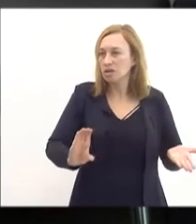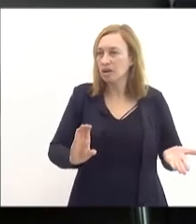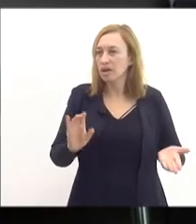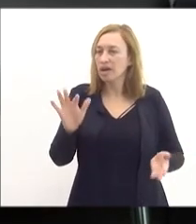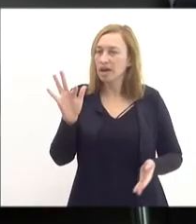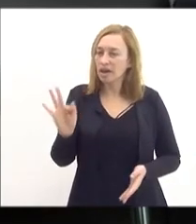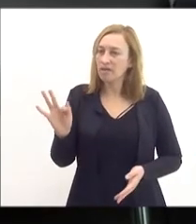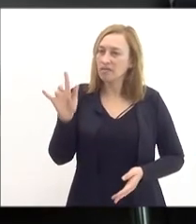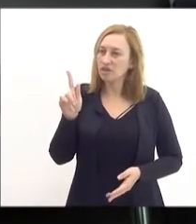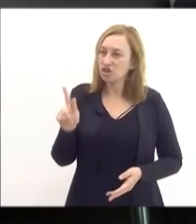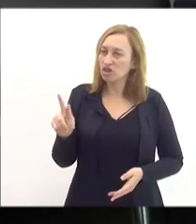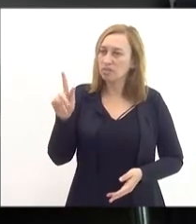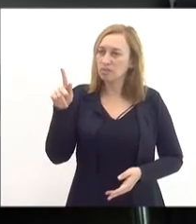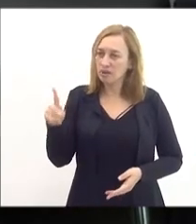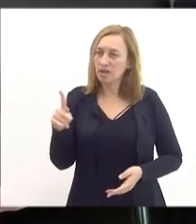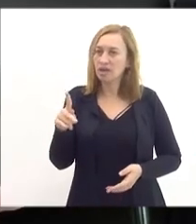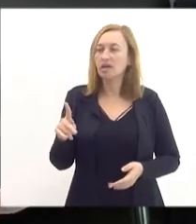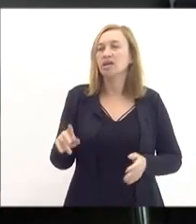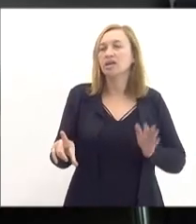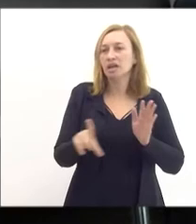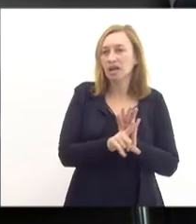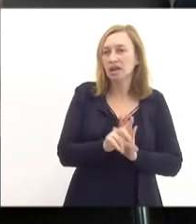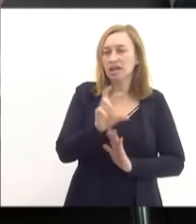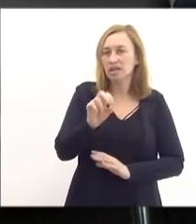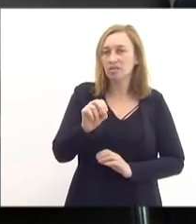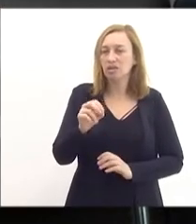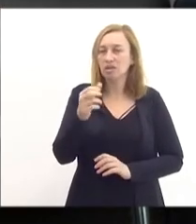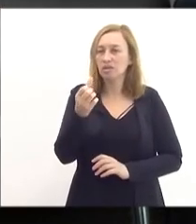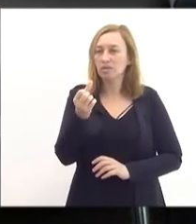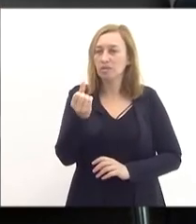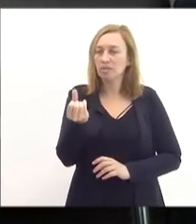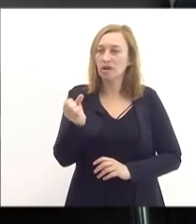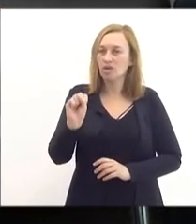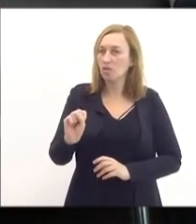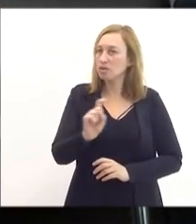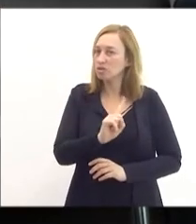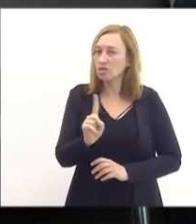que na Lei 5068 não consta